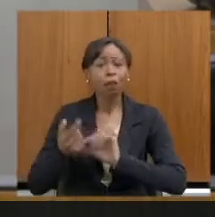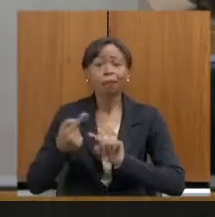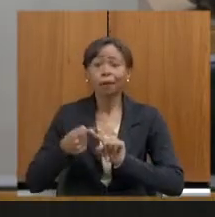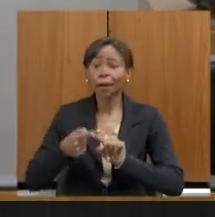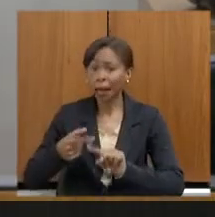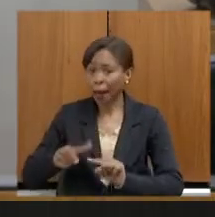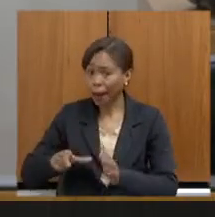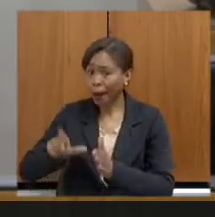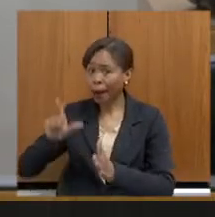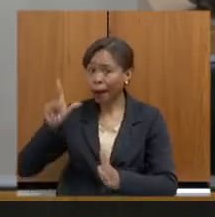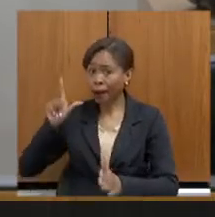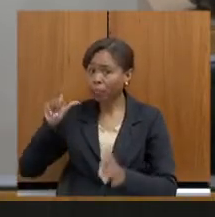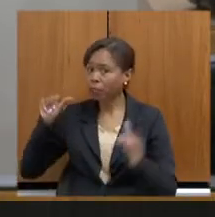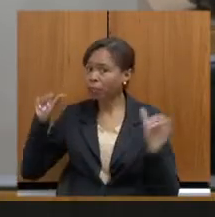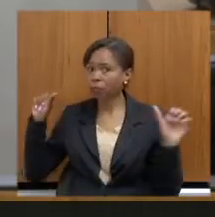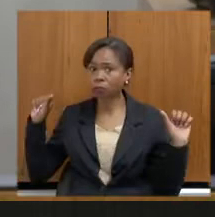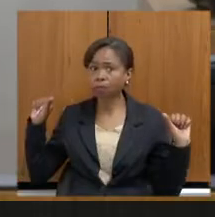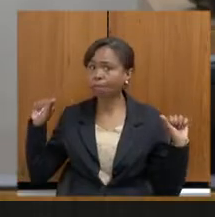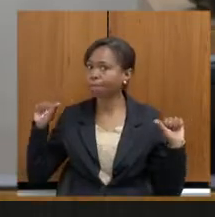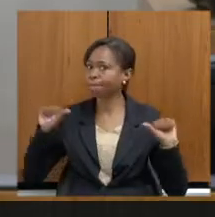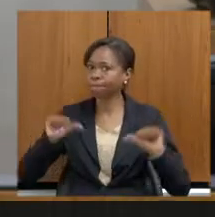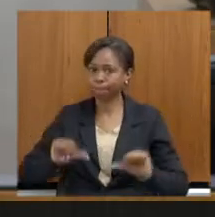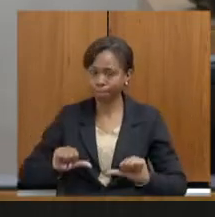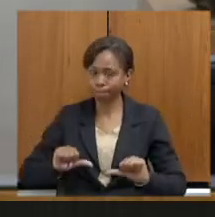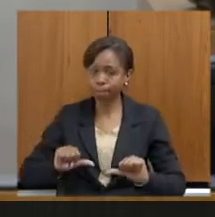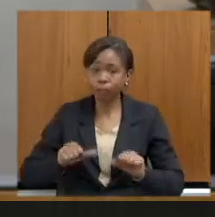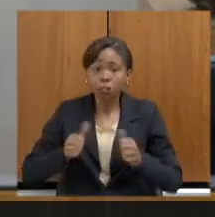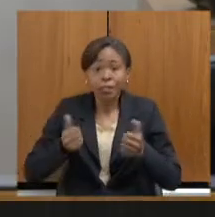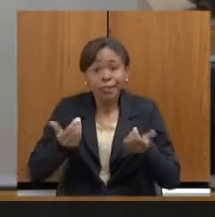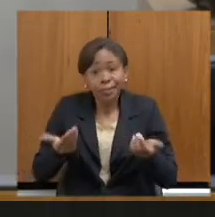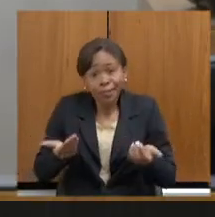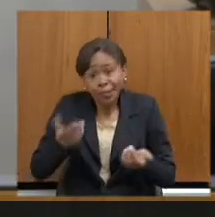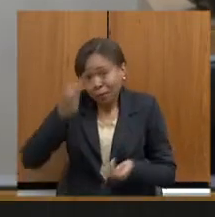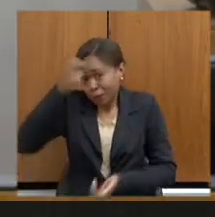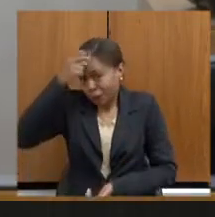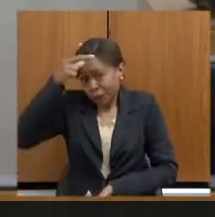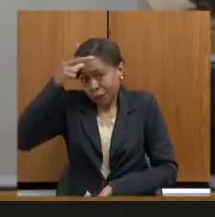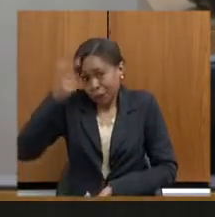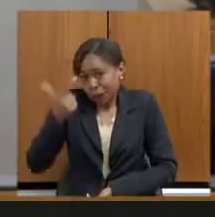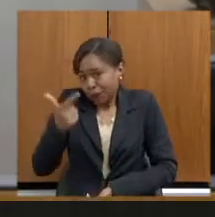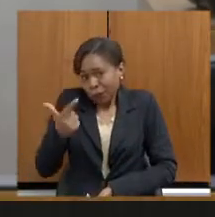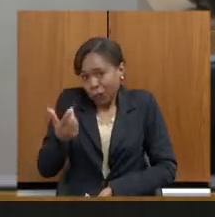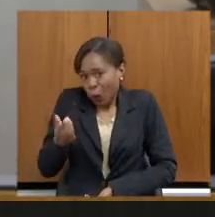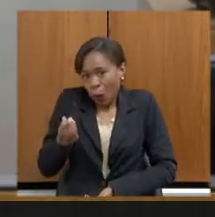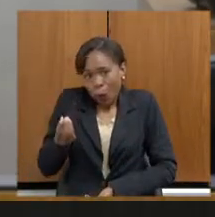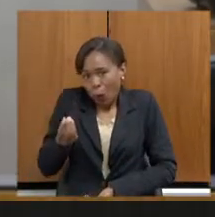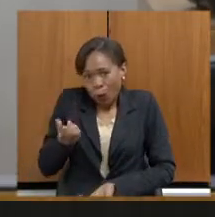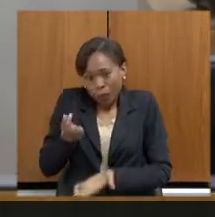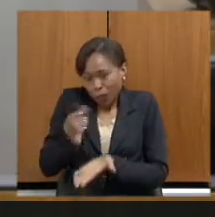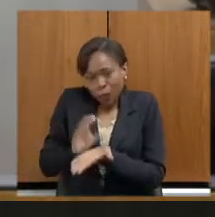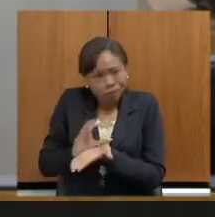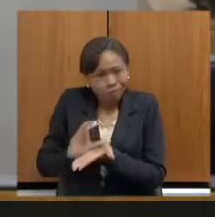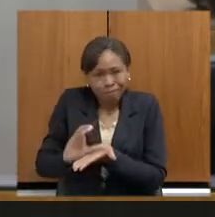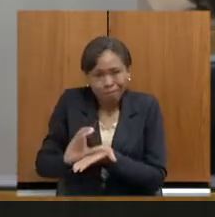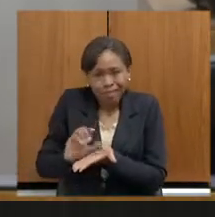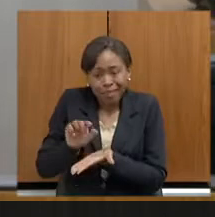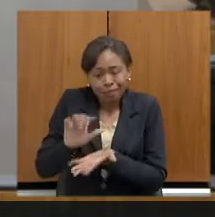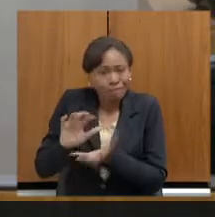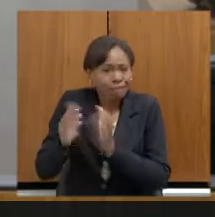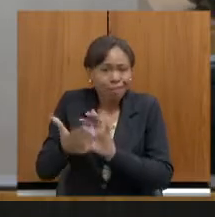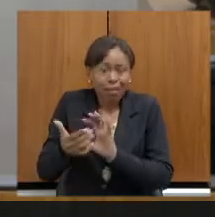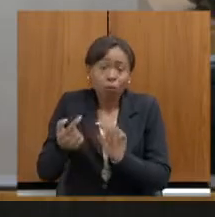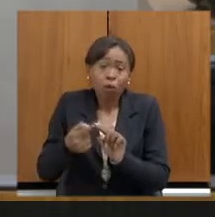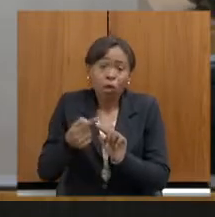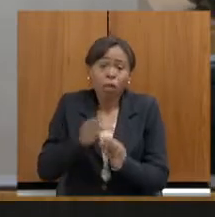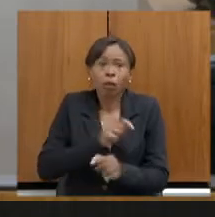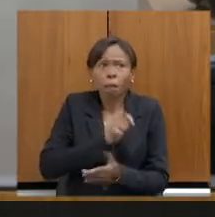não dava nem para poder pensar em terminar e as prefeituras não tinham como terminar tudo isso porque foi para foi pago parte